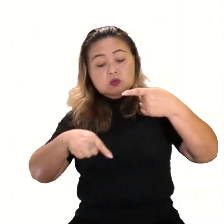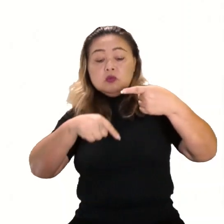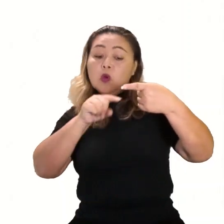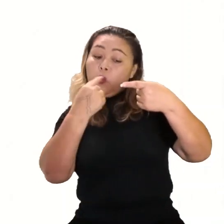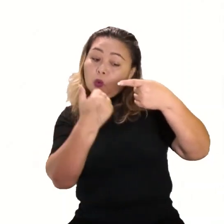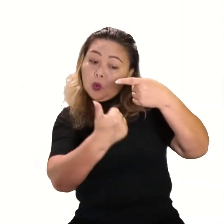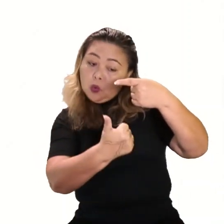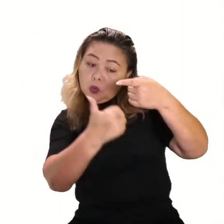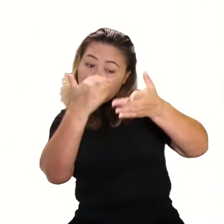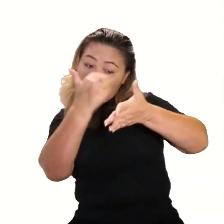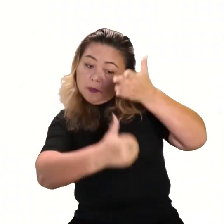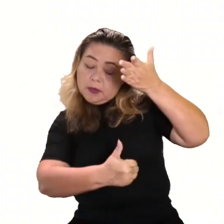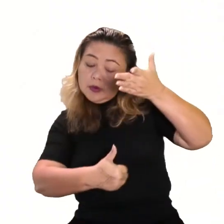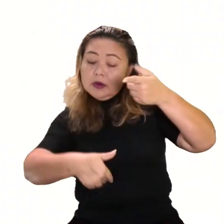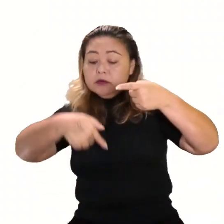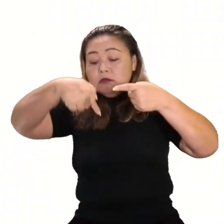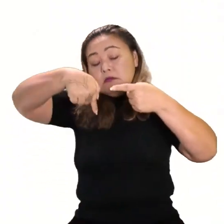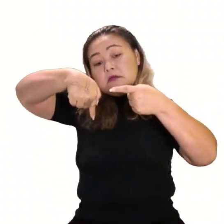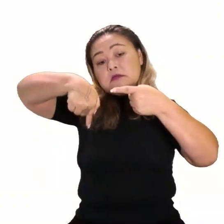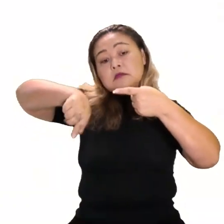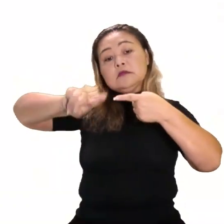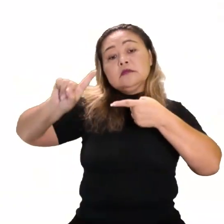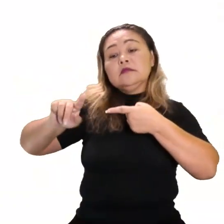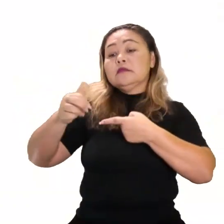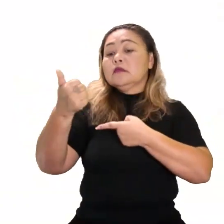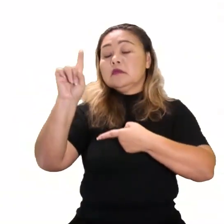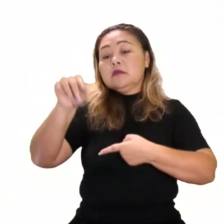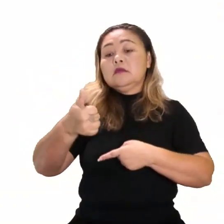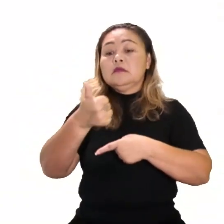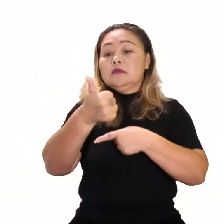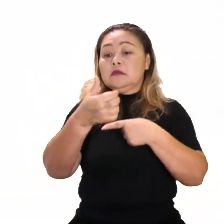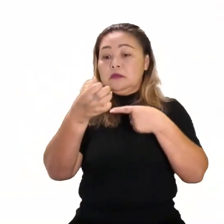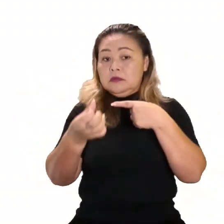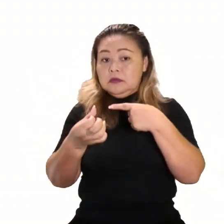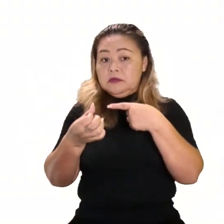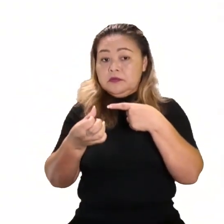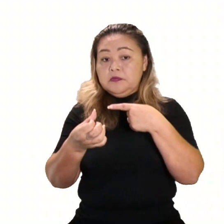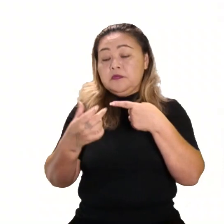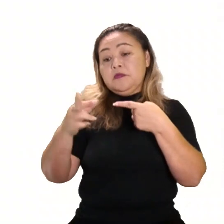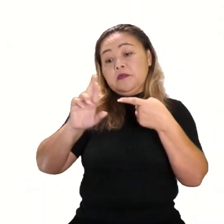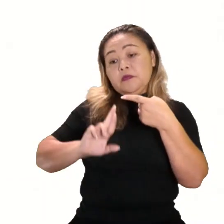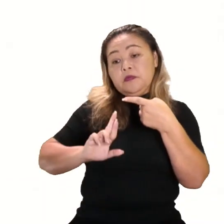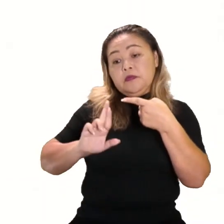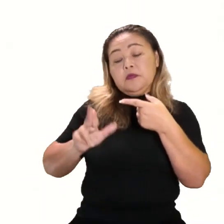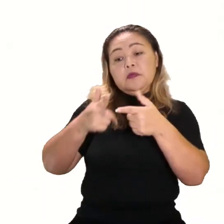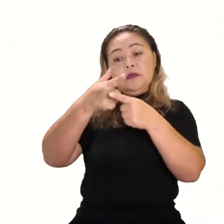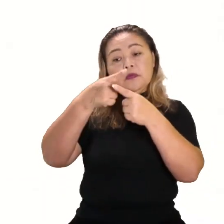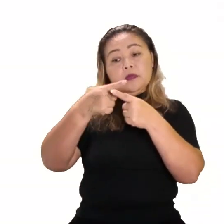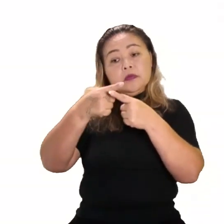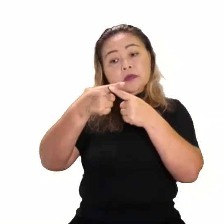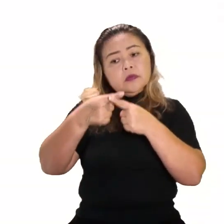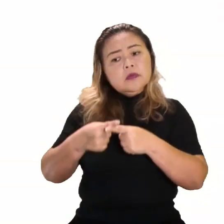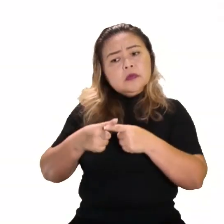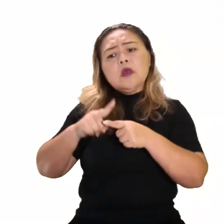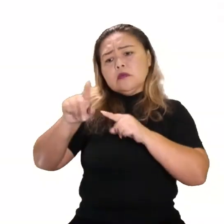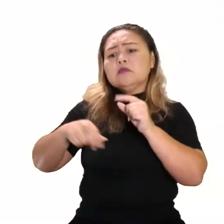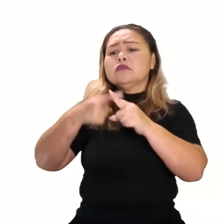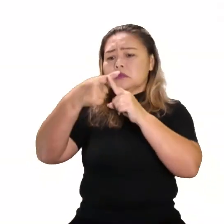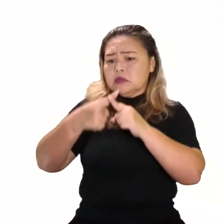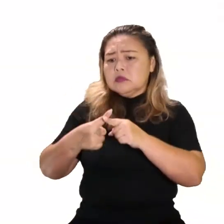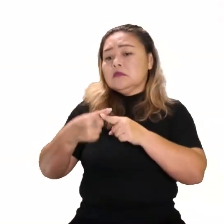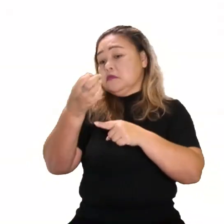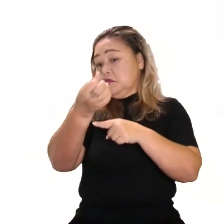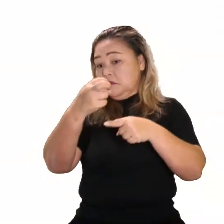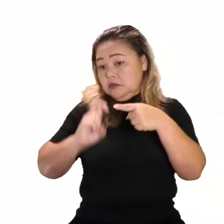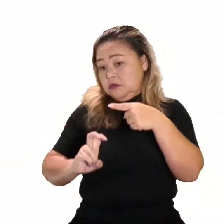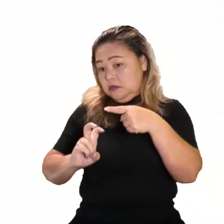a razão. O A1 eu já tenho, que é 5/6, e a razão? 10/18 dividido por 5/6, multiplicado por